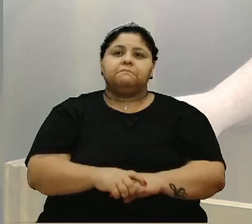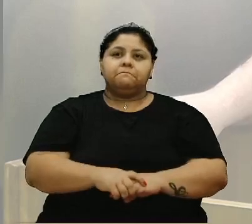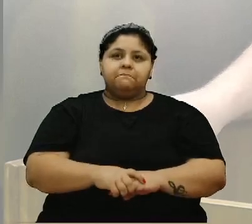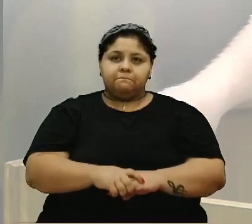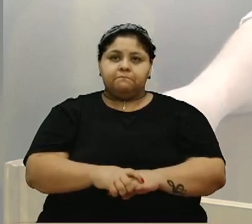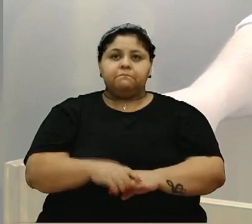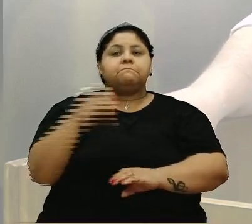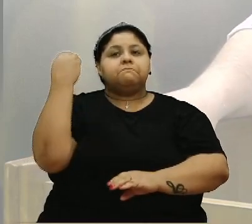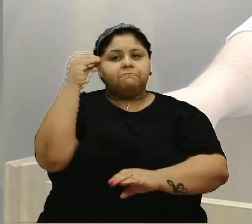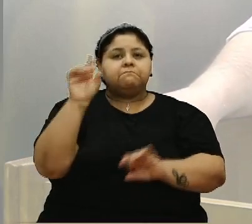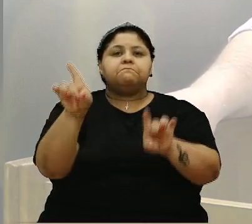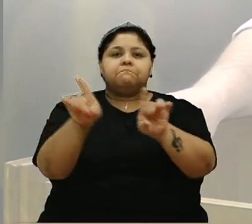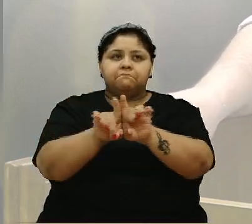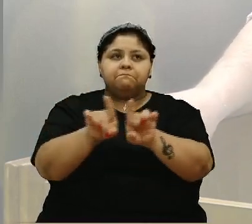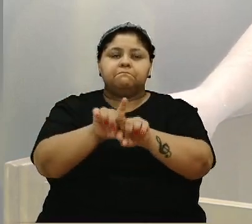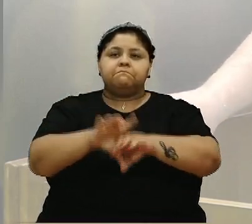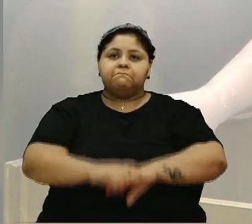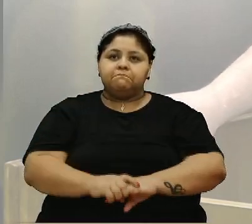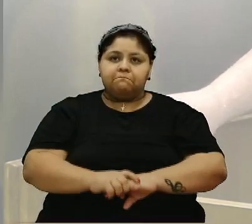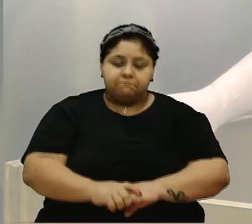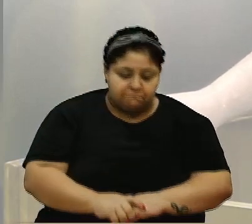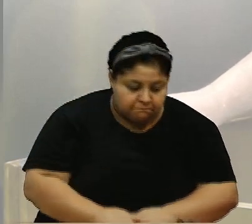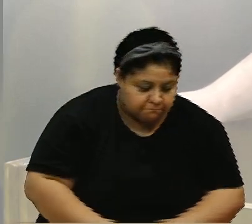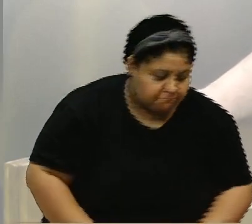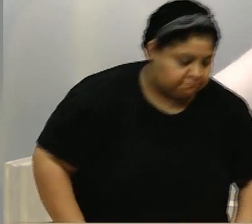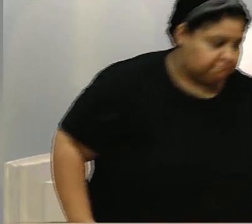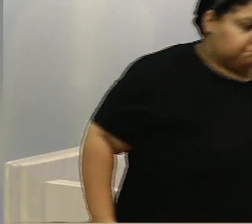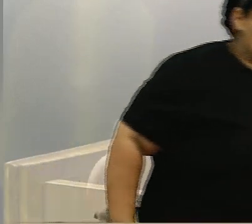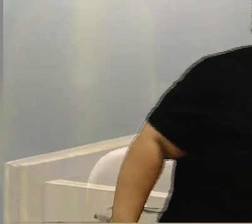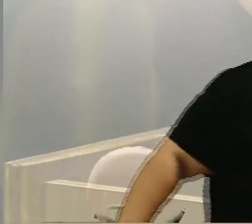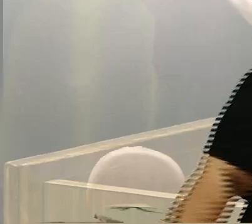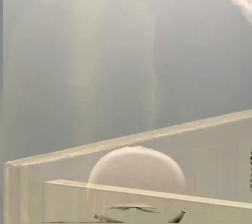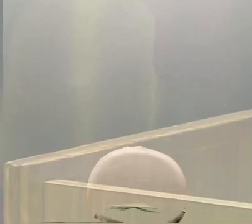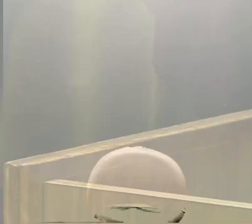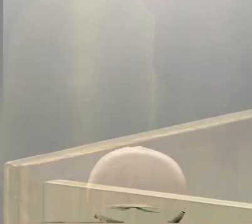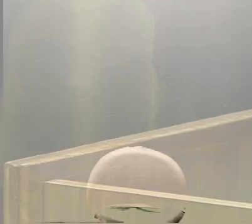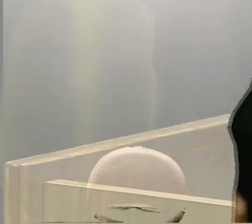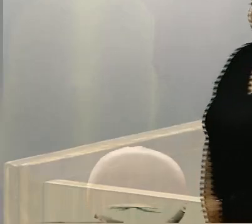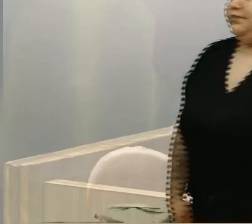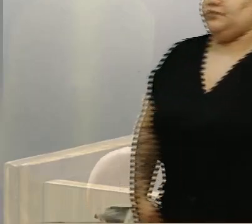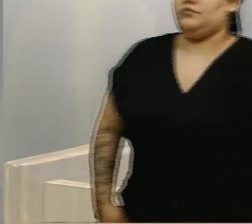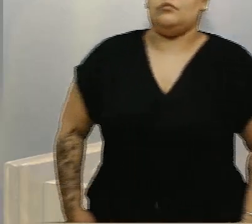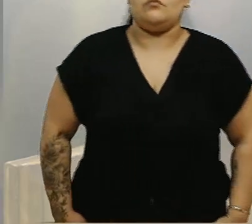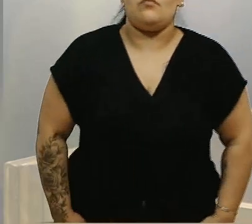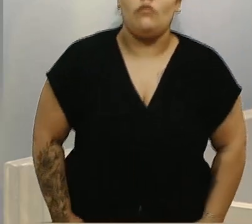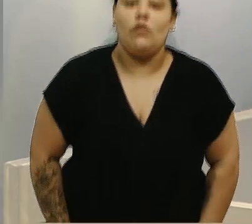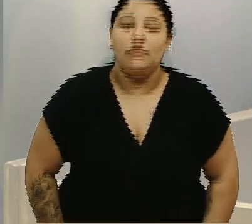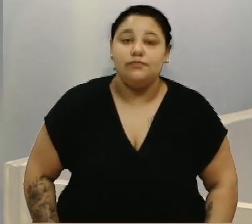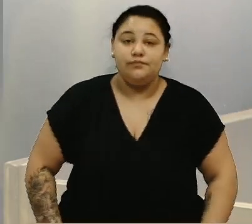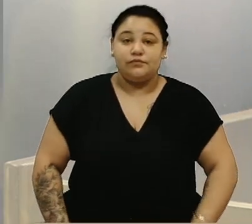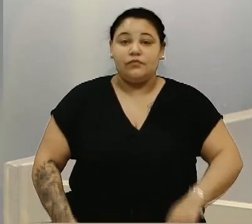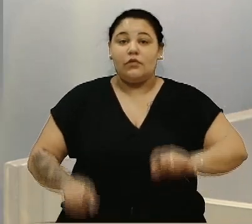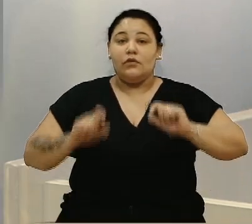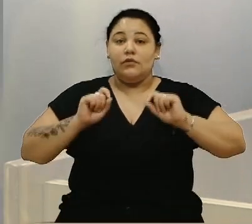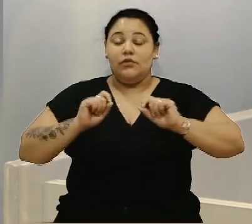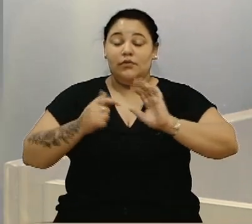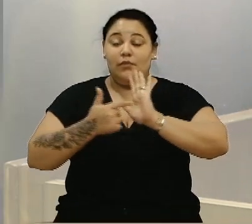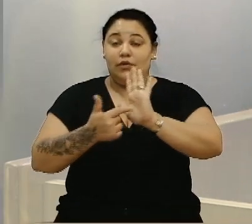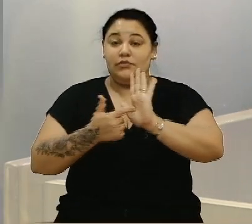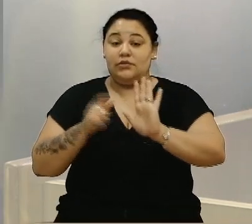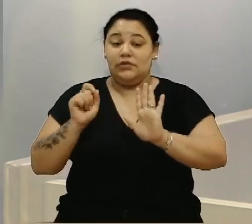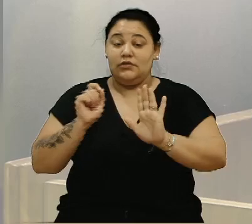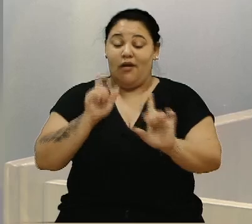E Porto Alegre também. O que mostra, né, que só ofensa, que